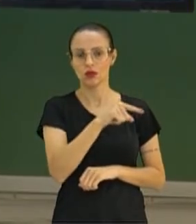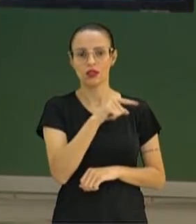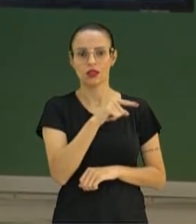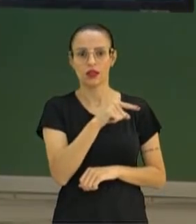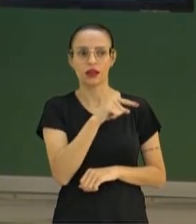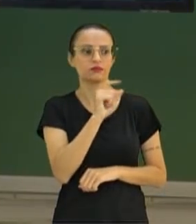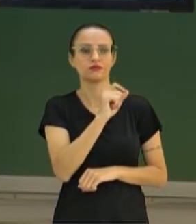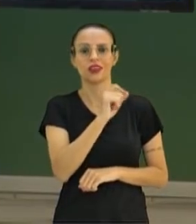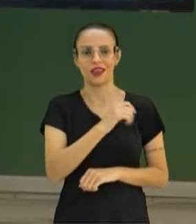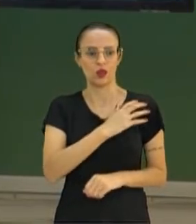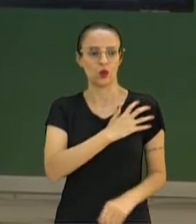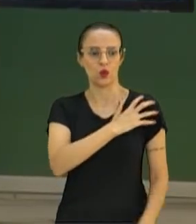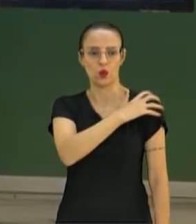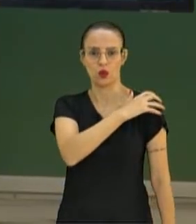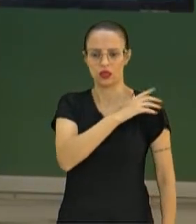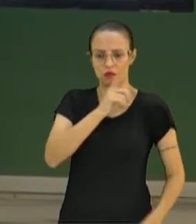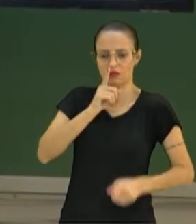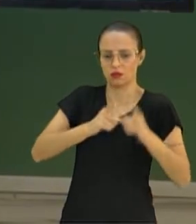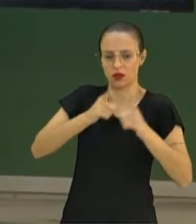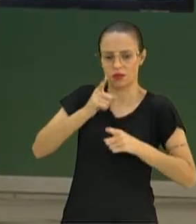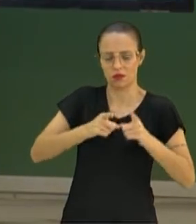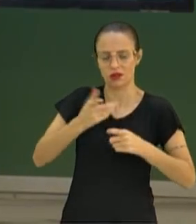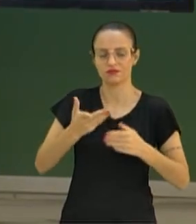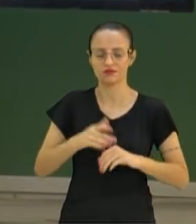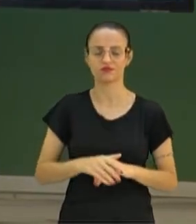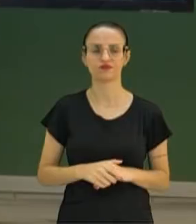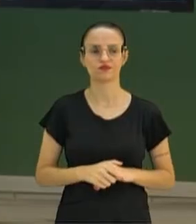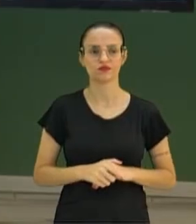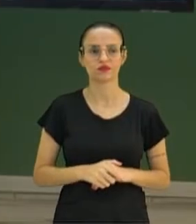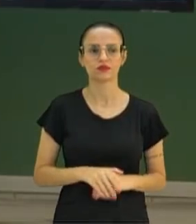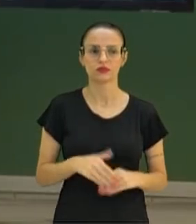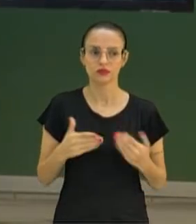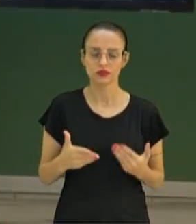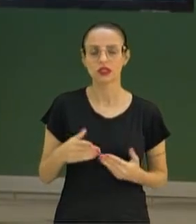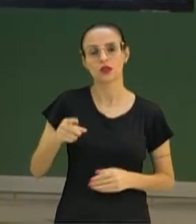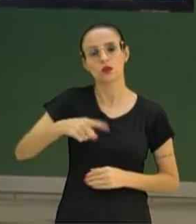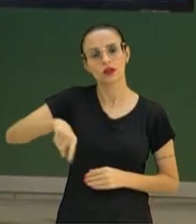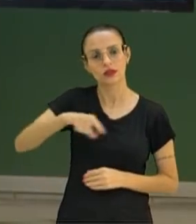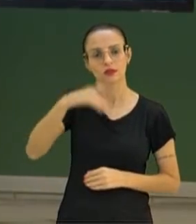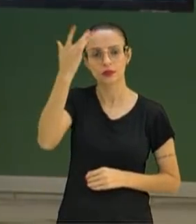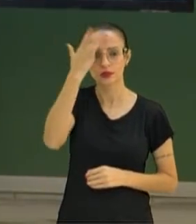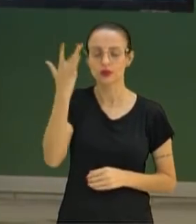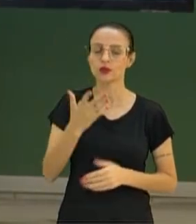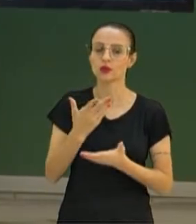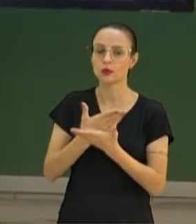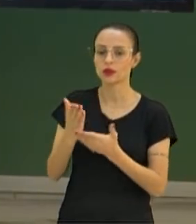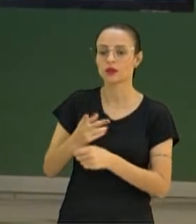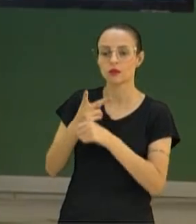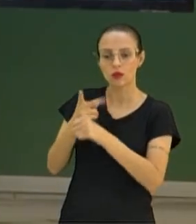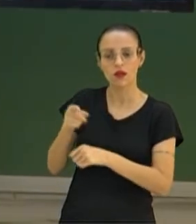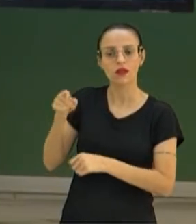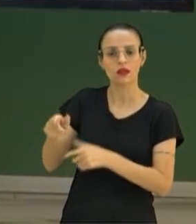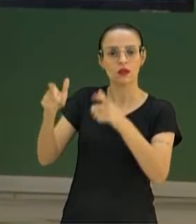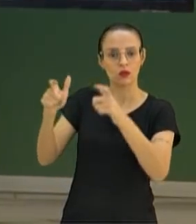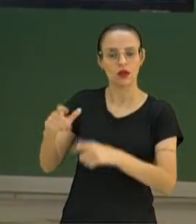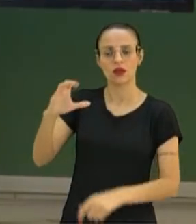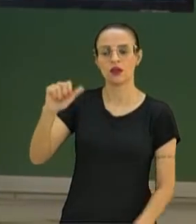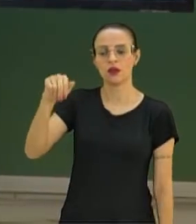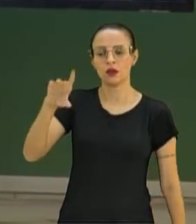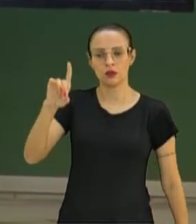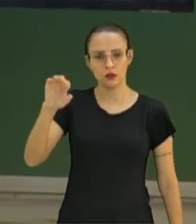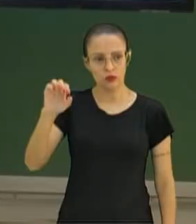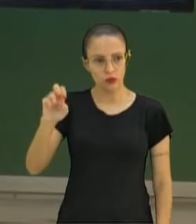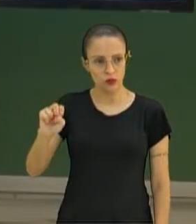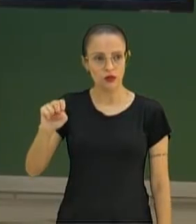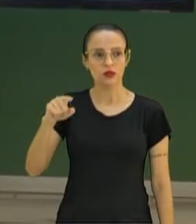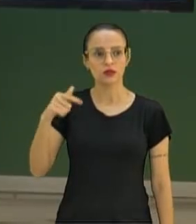a liderança dos coronéis, né? Que viviam nas terras dos coronéis. Então, essas pessoas passaram a procurar Canudos e se forma aí ao redor